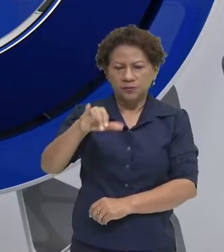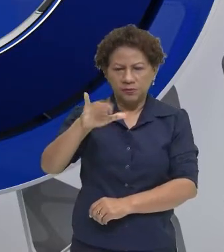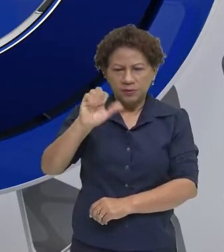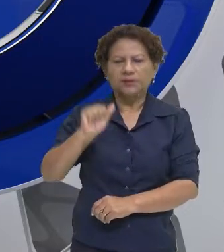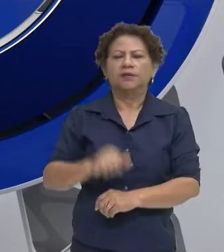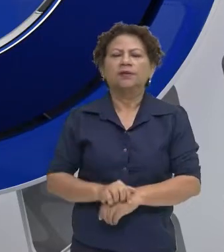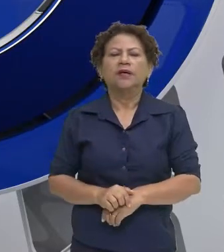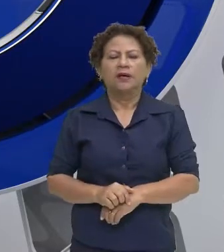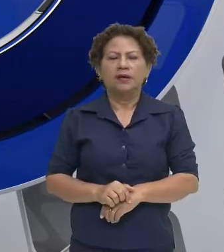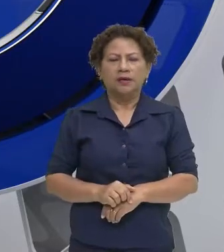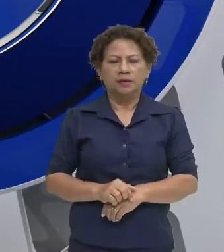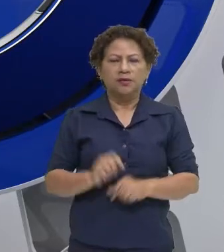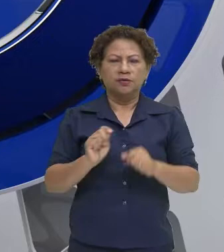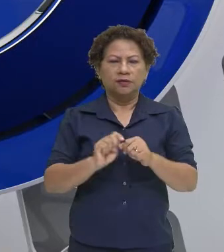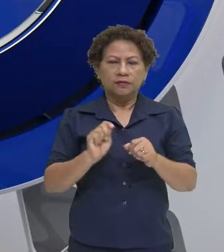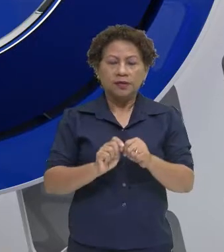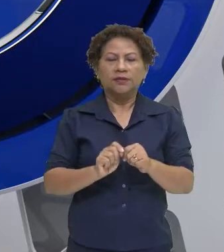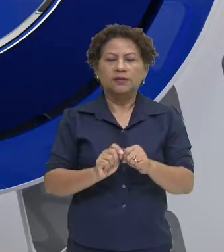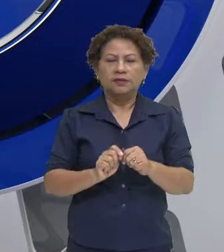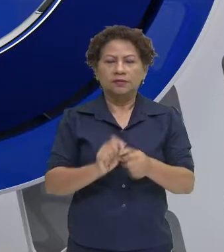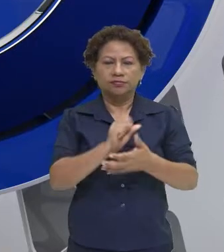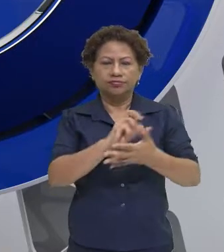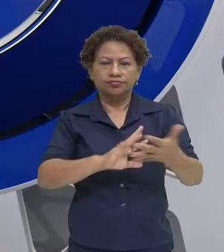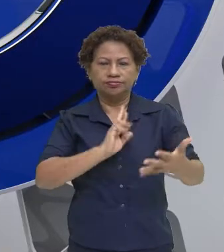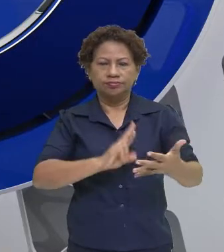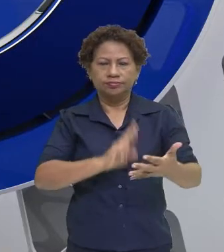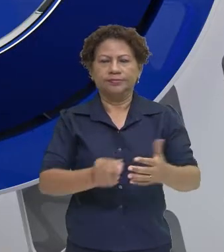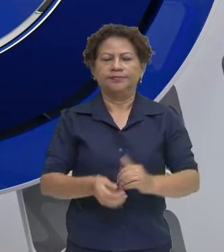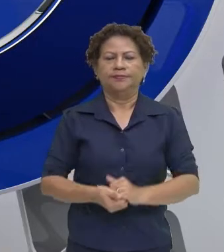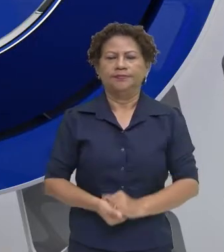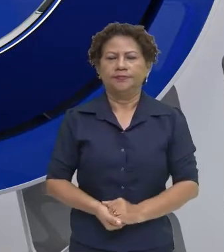da nossa revisão. Então, vamos lá?